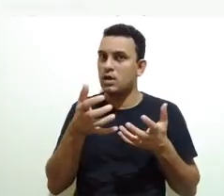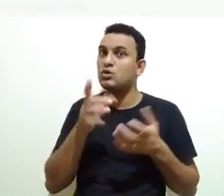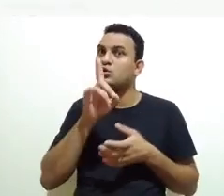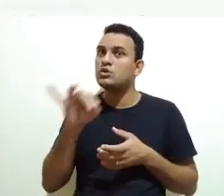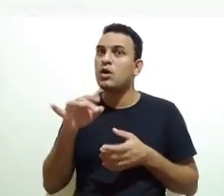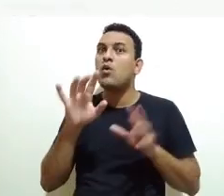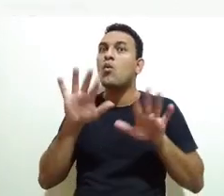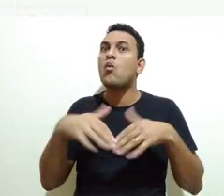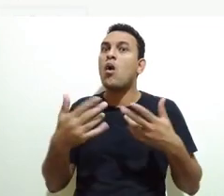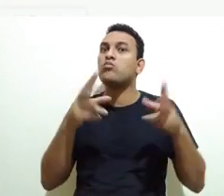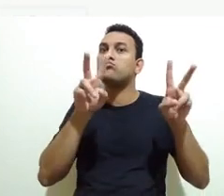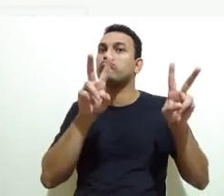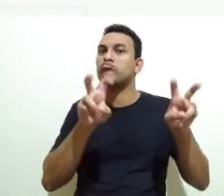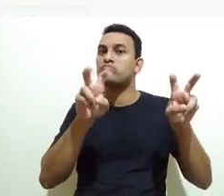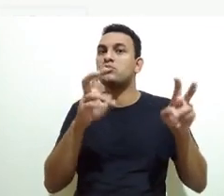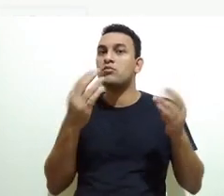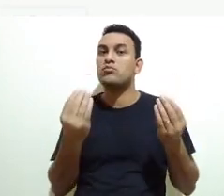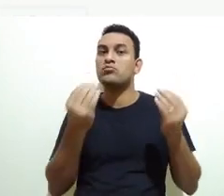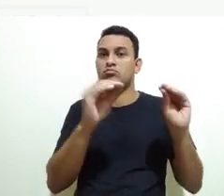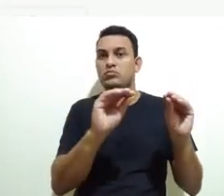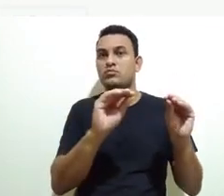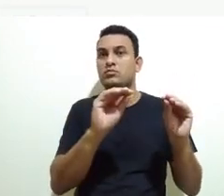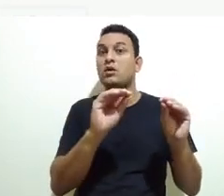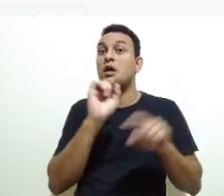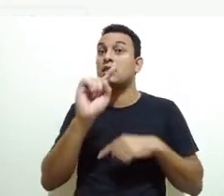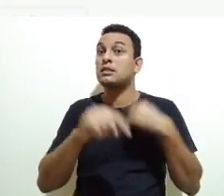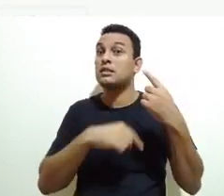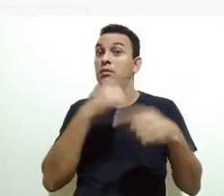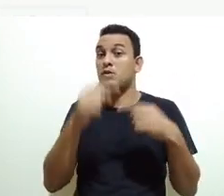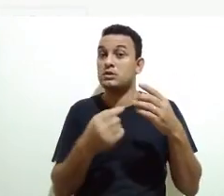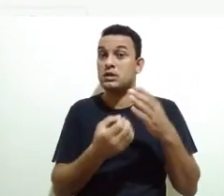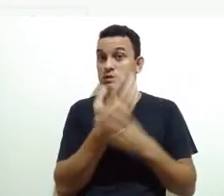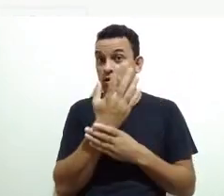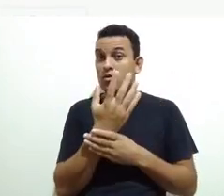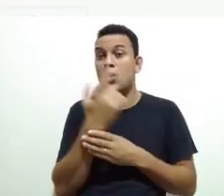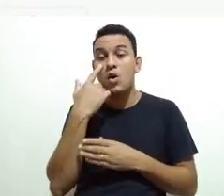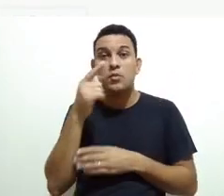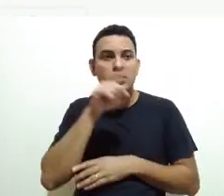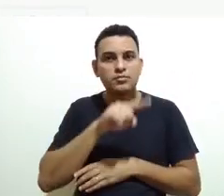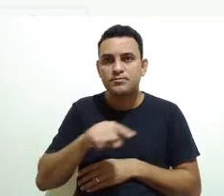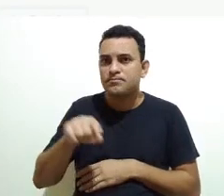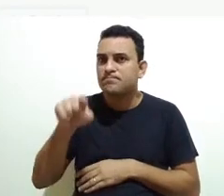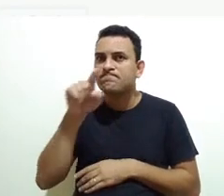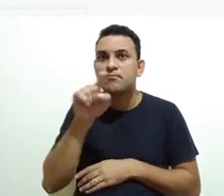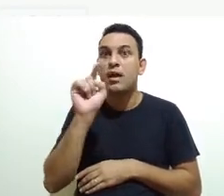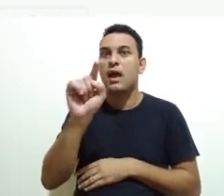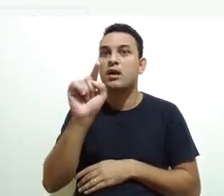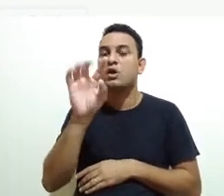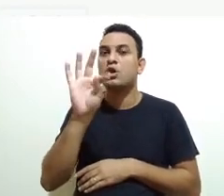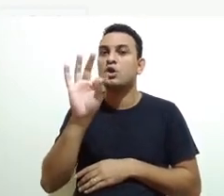de organização, caso queira definir em qual tópico esta atividade será alocada após a sua